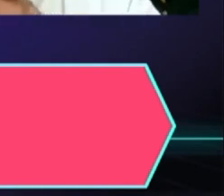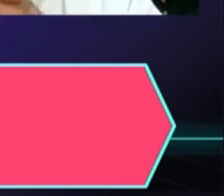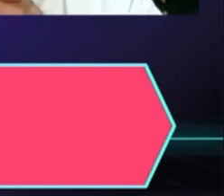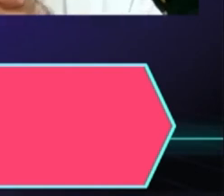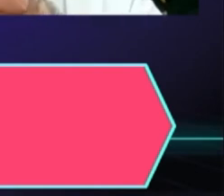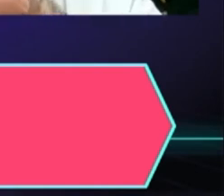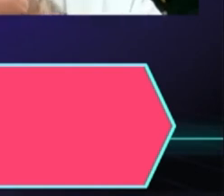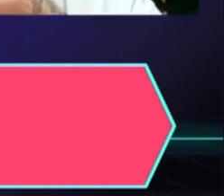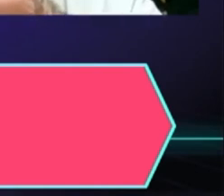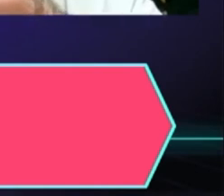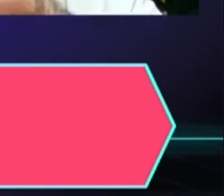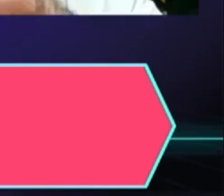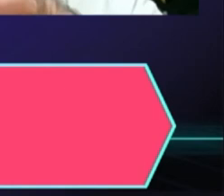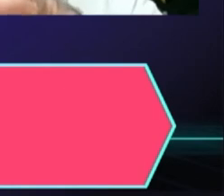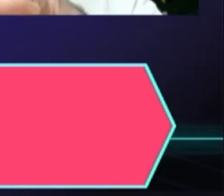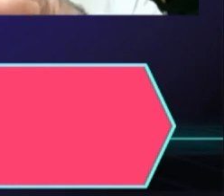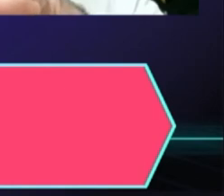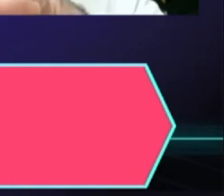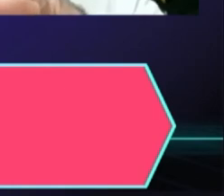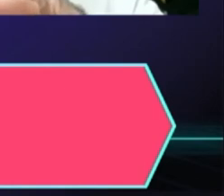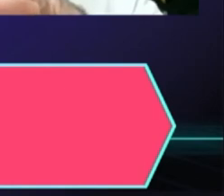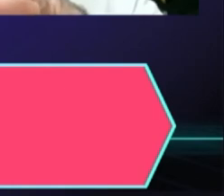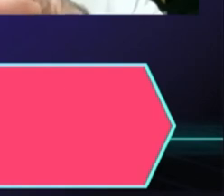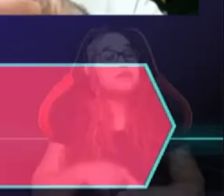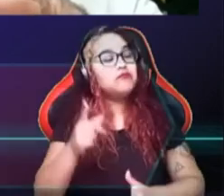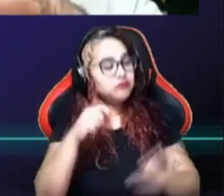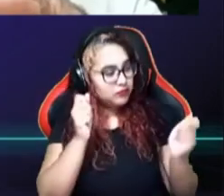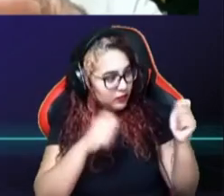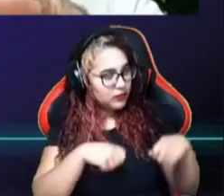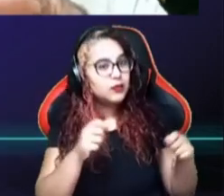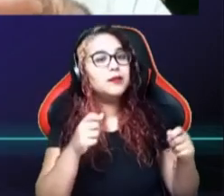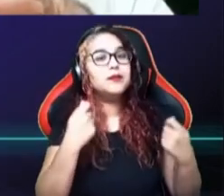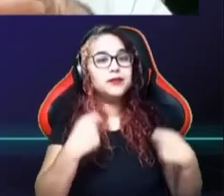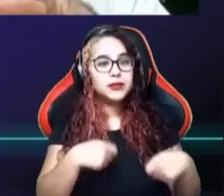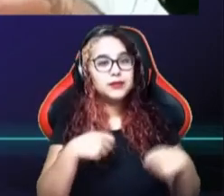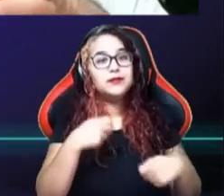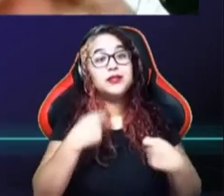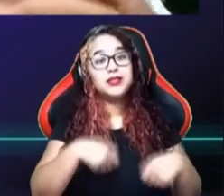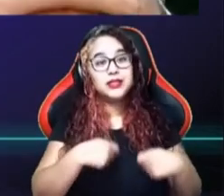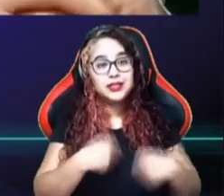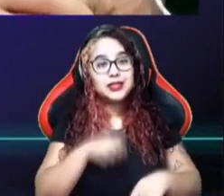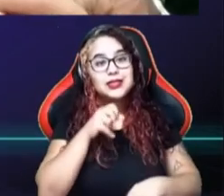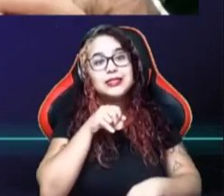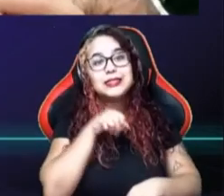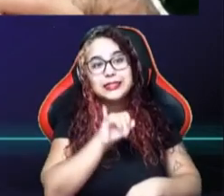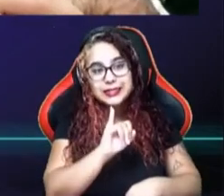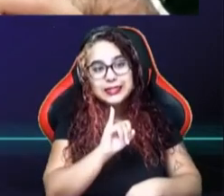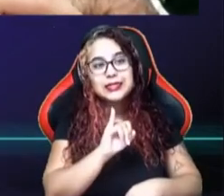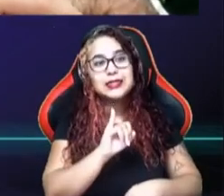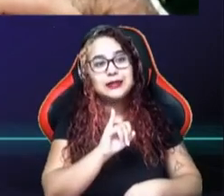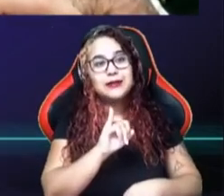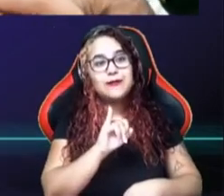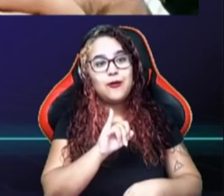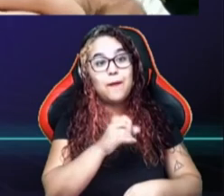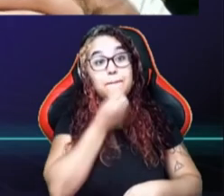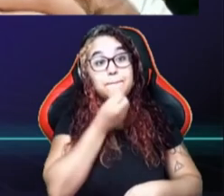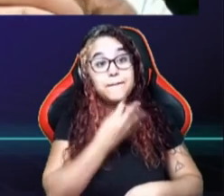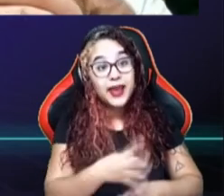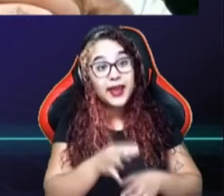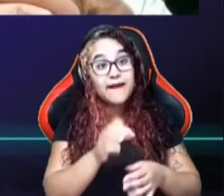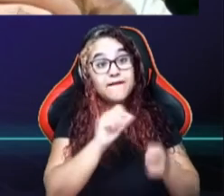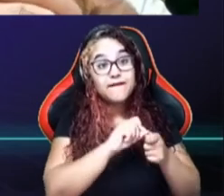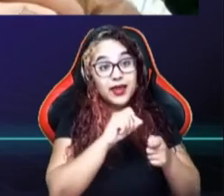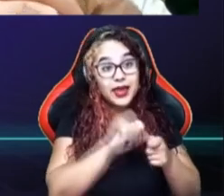mesmo. É, exatamente, acho que tem que ser bem feito. Se for bem feito, é como qualquer, na verdade, assim, é como qualquer ação